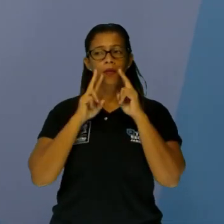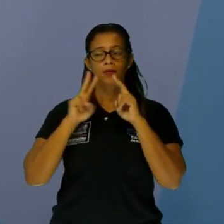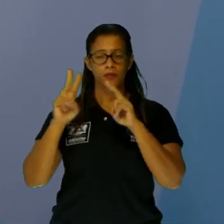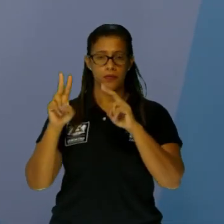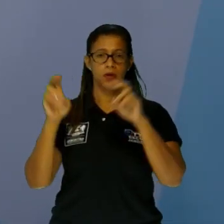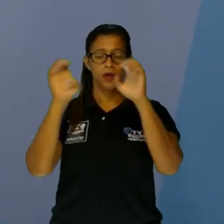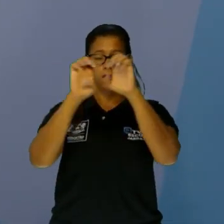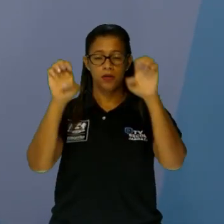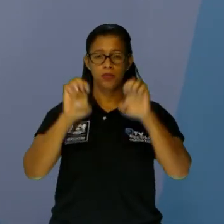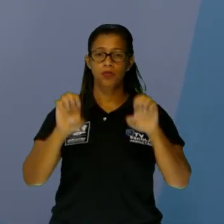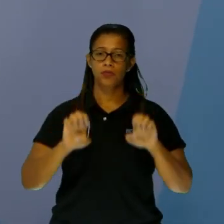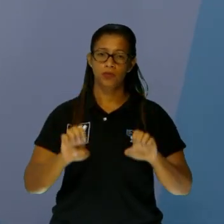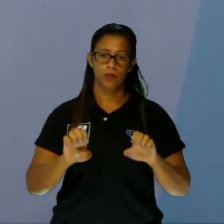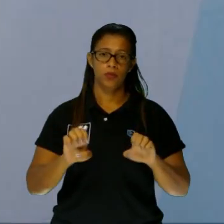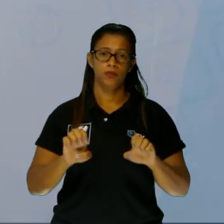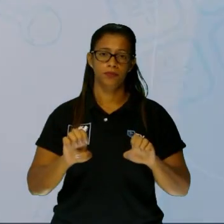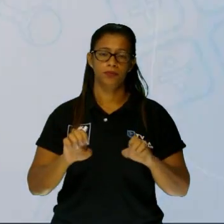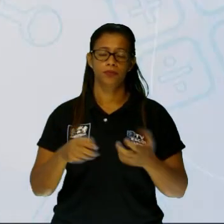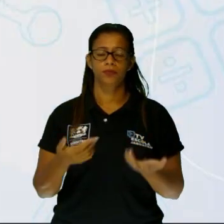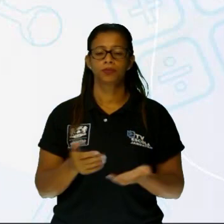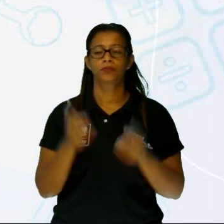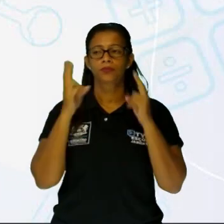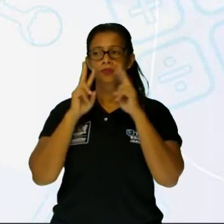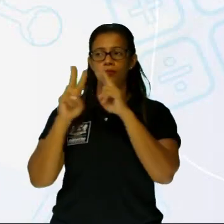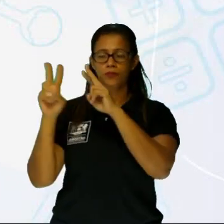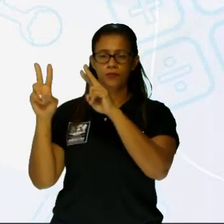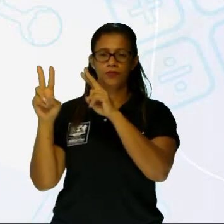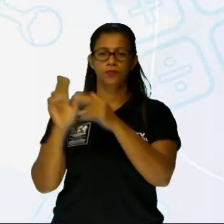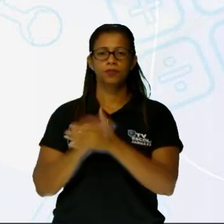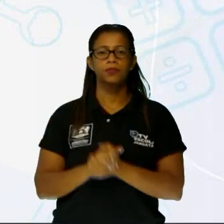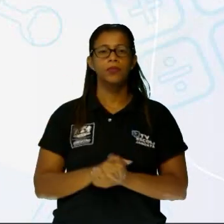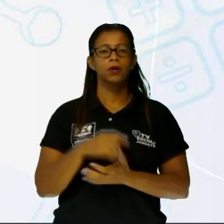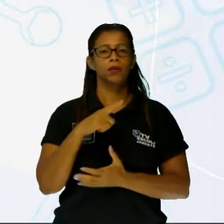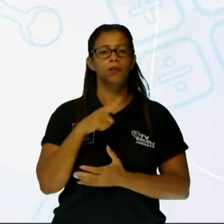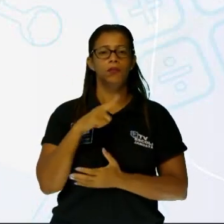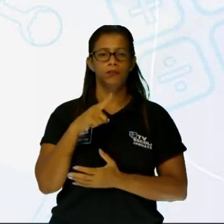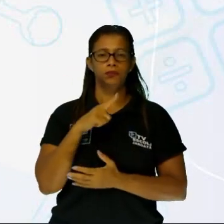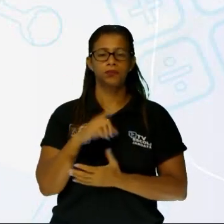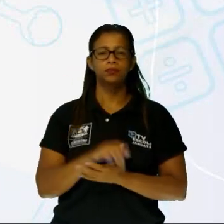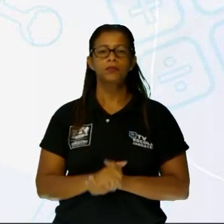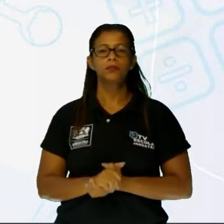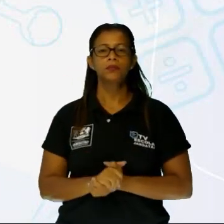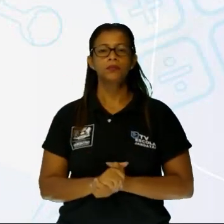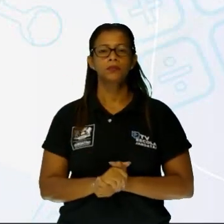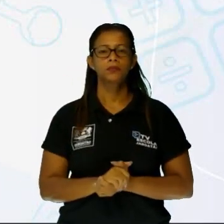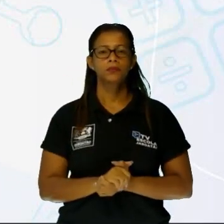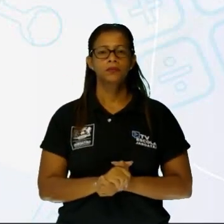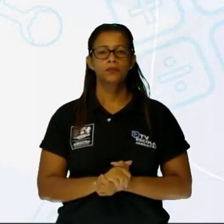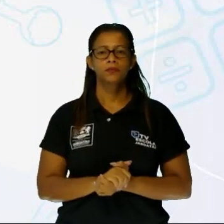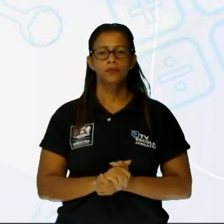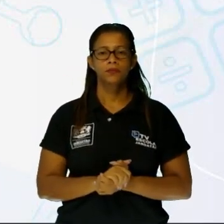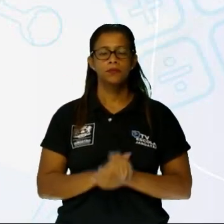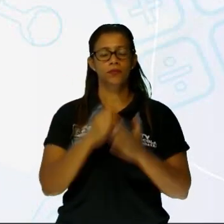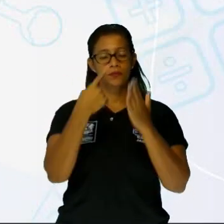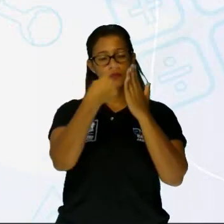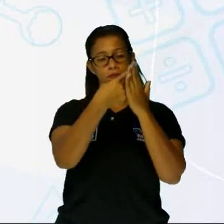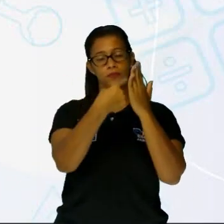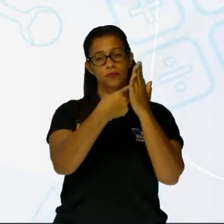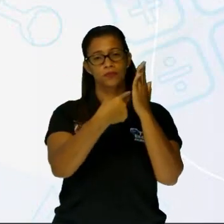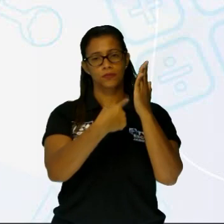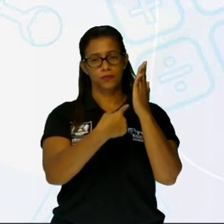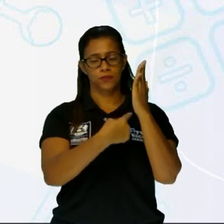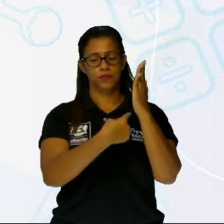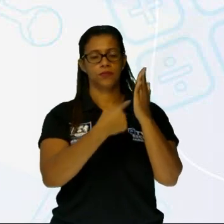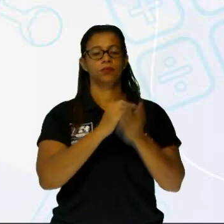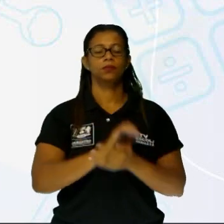should, certo? Então, dá uma olhada aí na sentença que eu tenho acima, né? E aí eu tenho, they should see